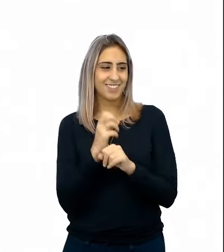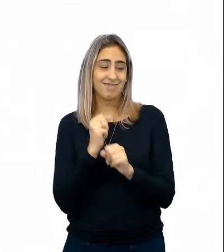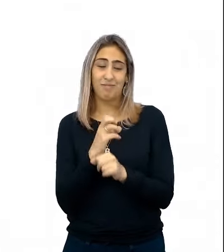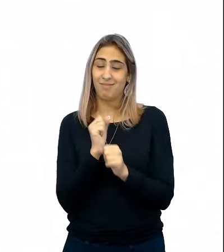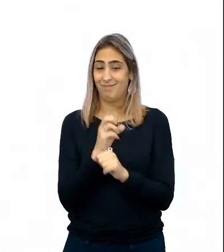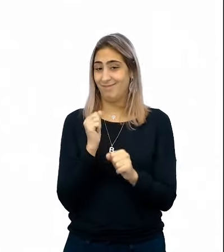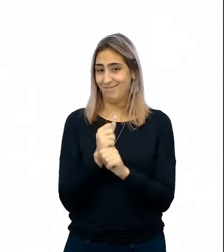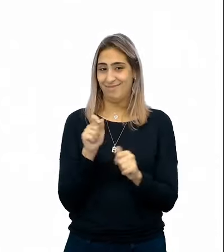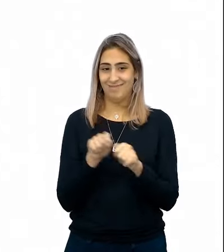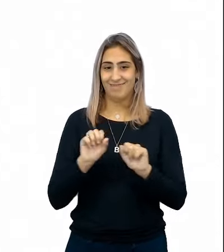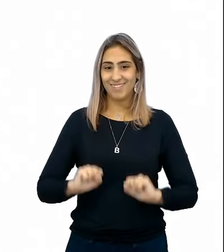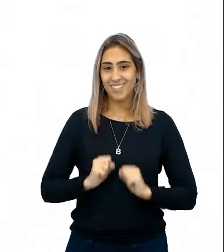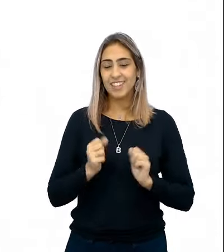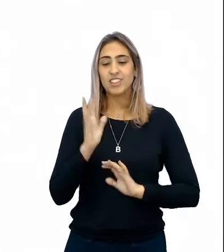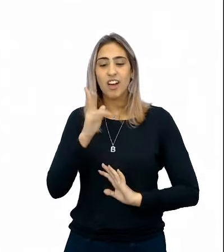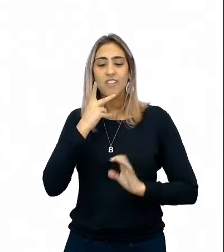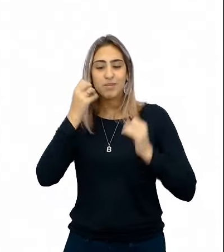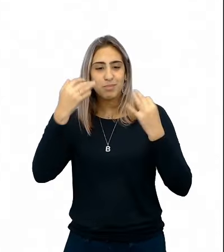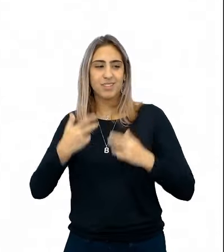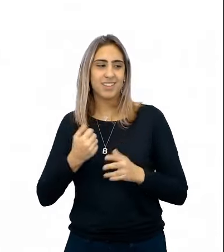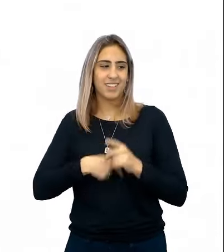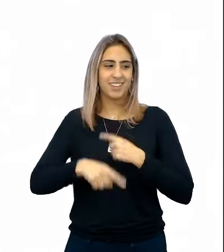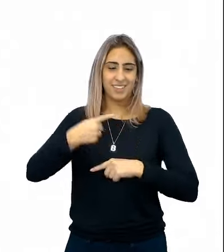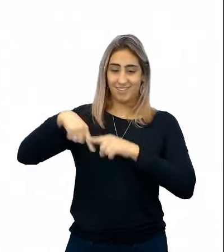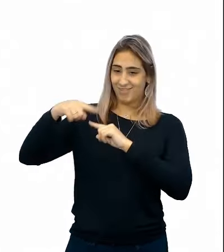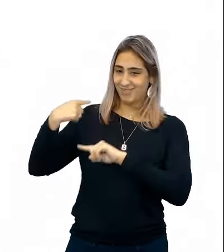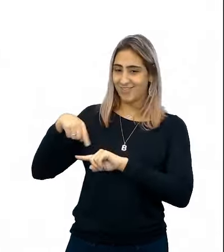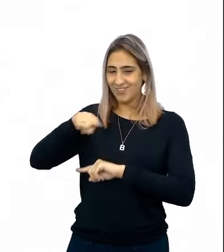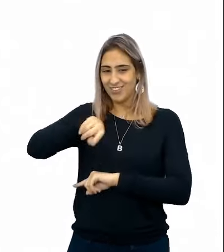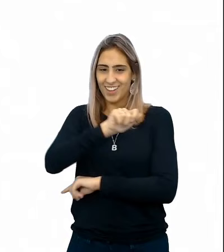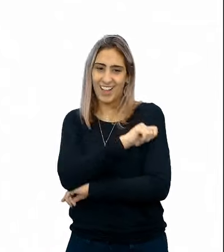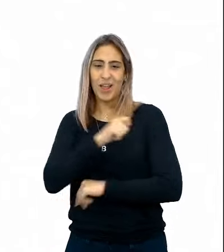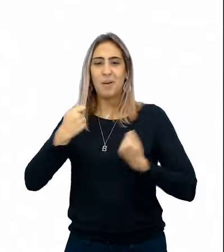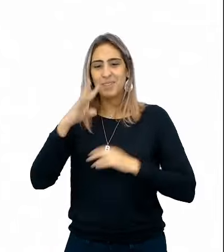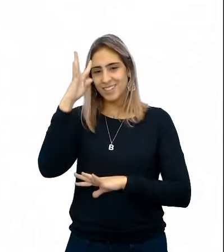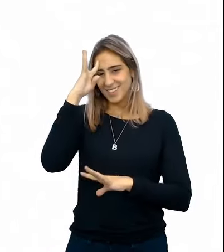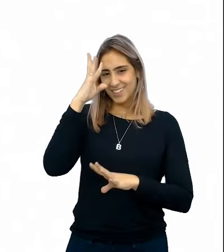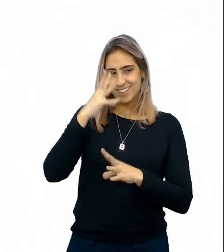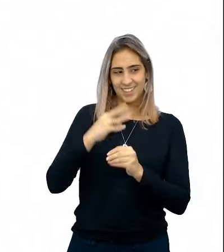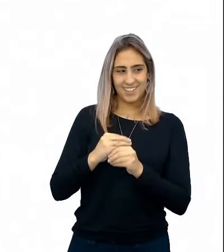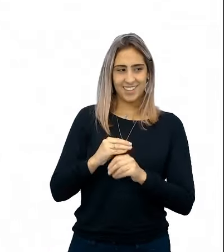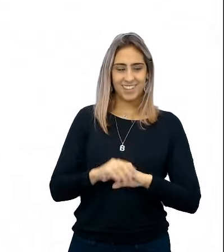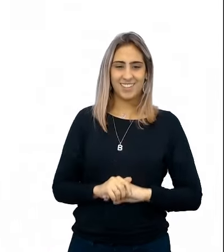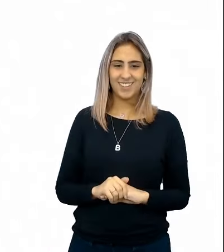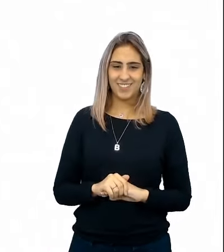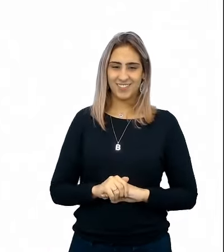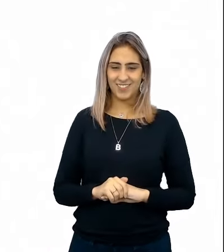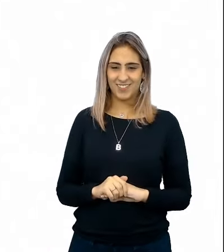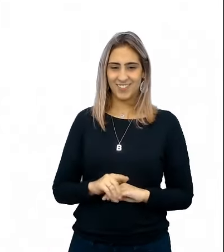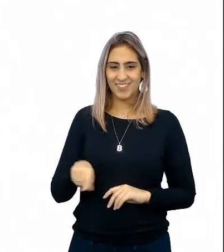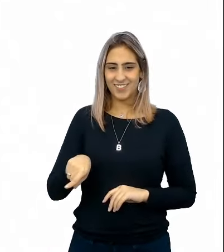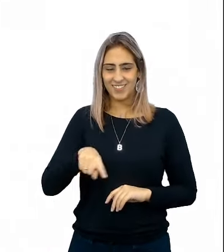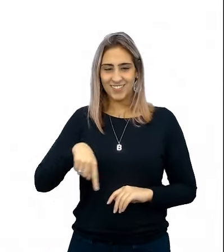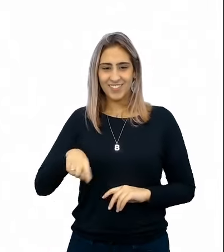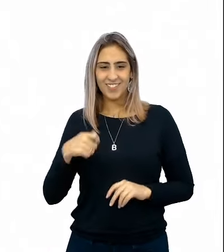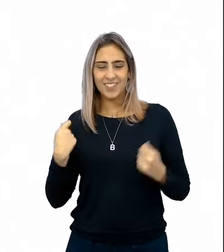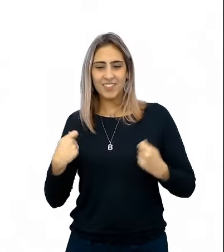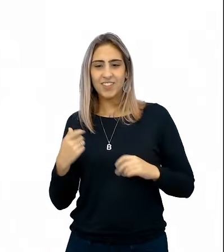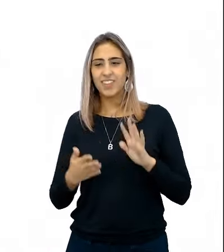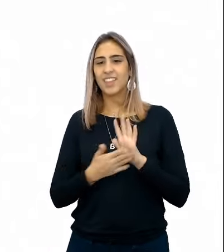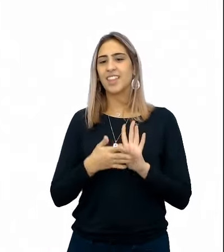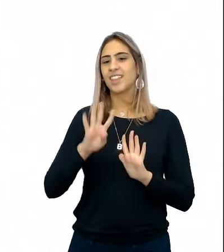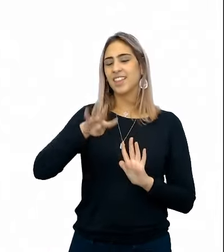já ressaltei anteriormente. O que os estudantes precisam compreender? Do que se trata a